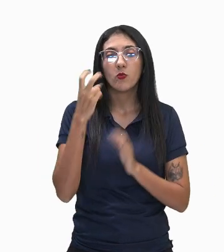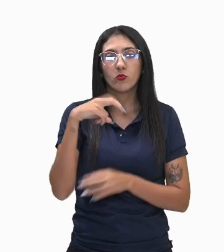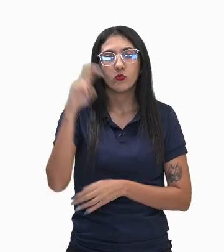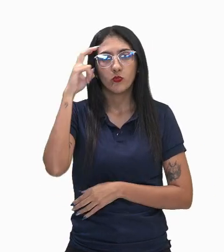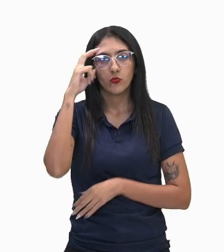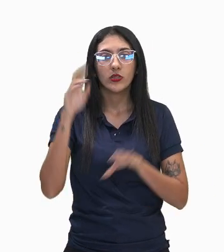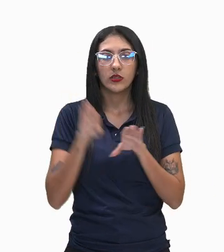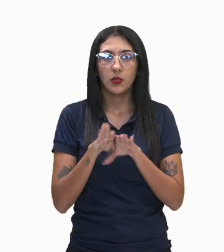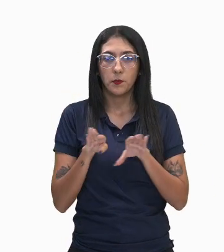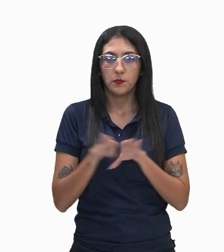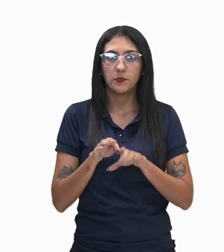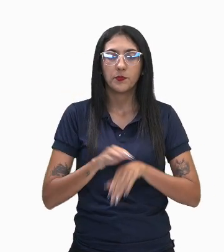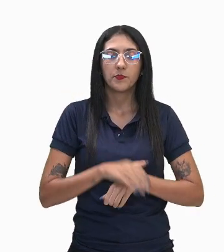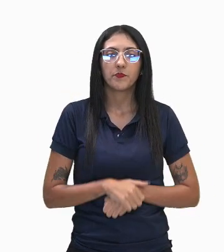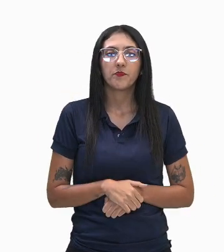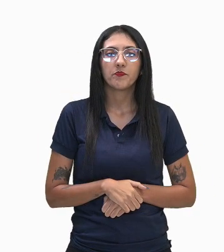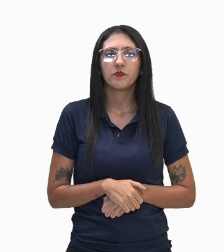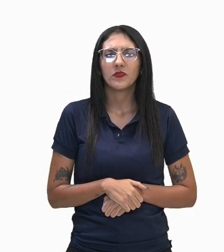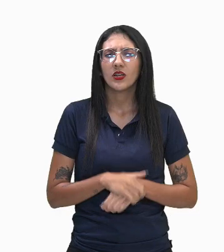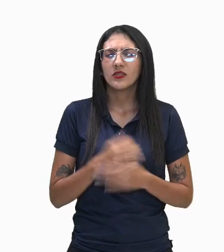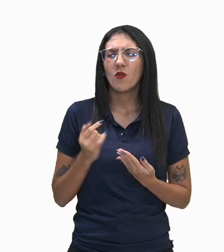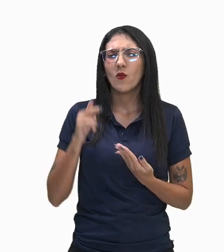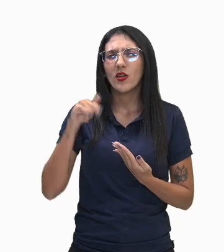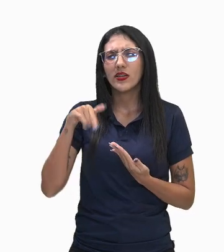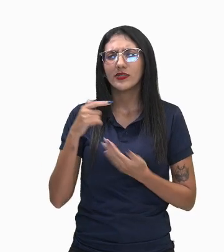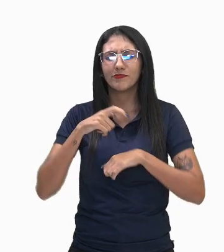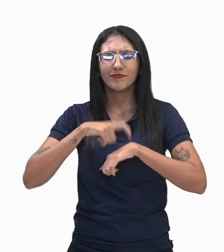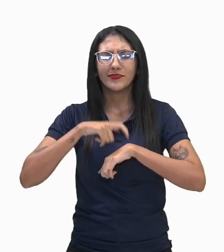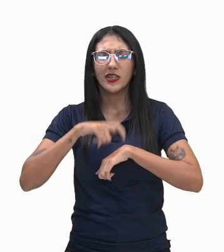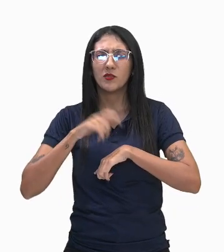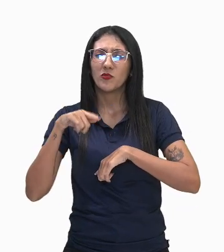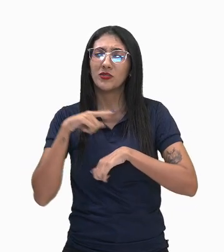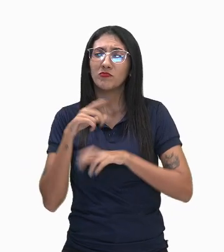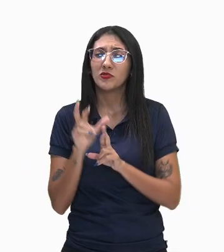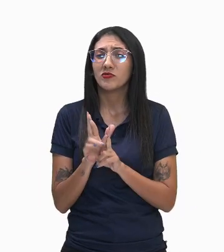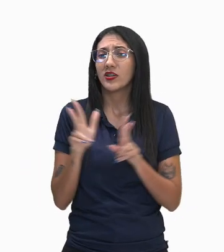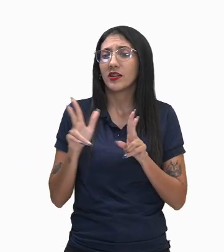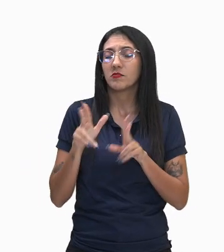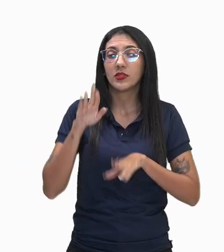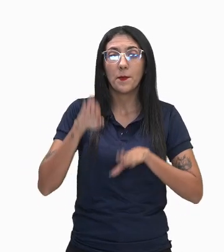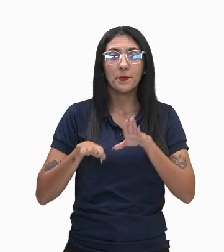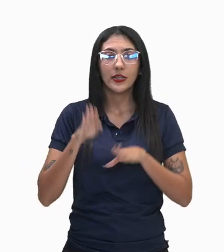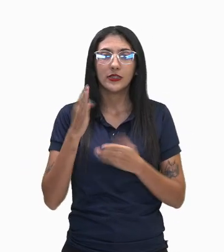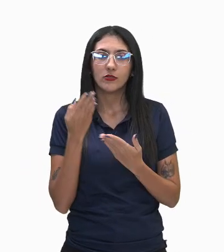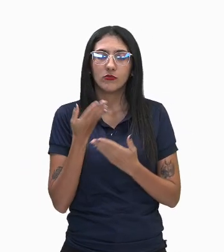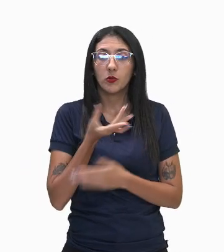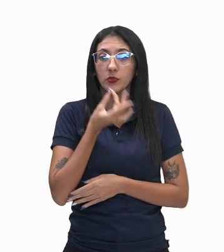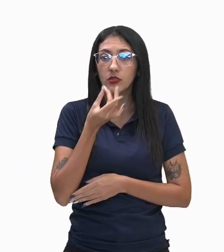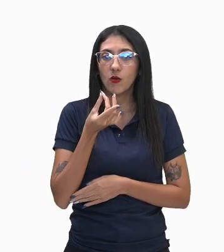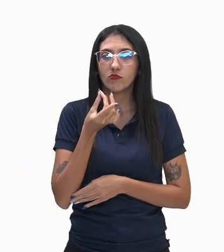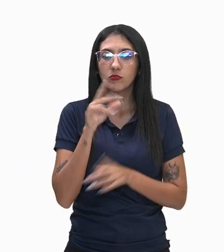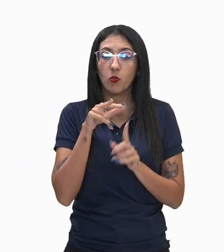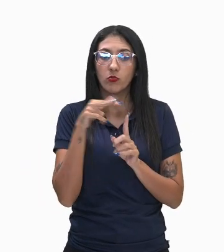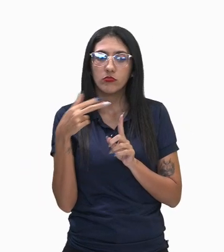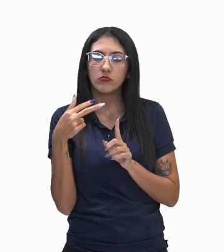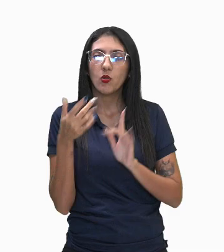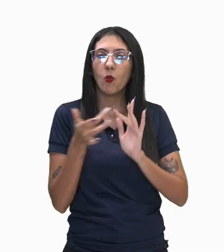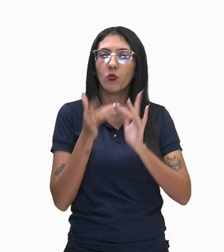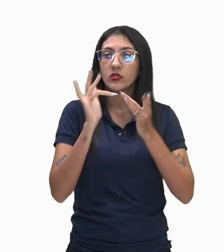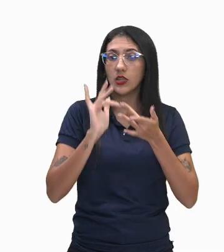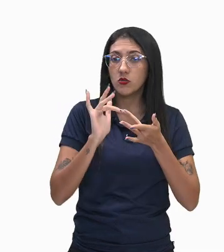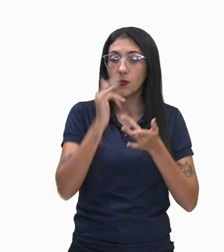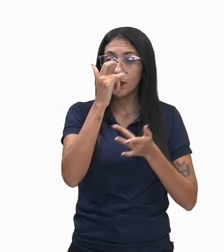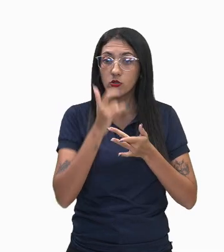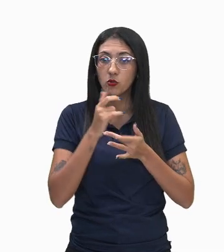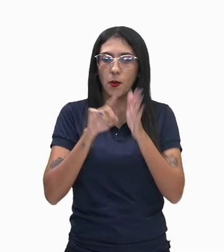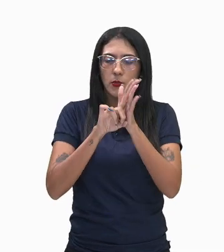de tempo, ele é mais subjetivo, pois depende da interpretação dos historiadores e da